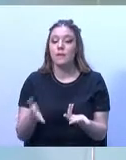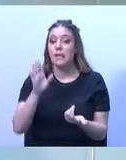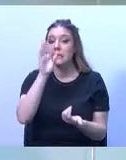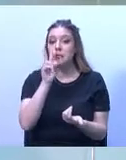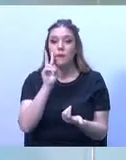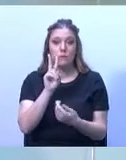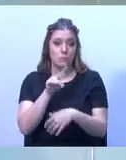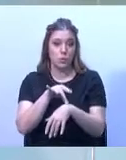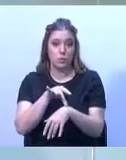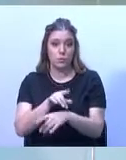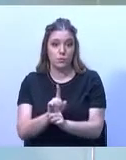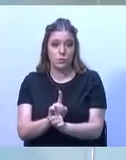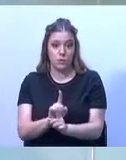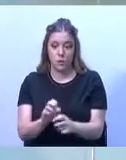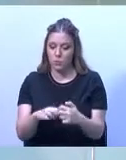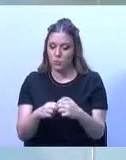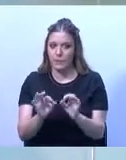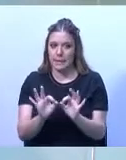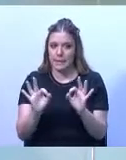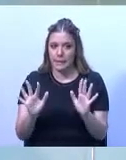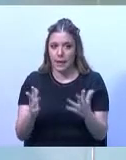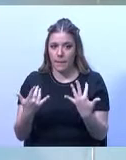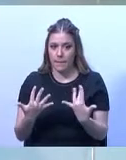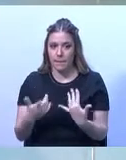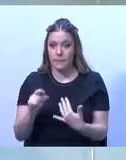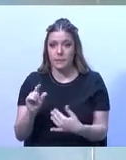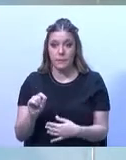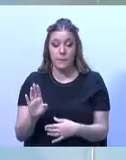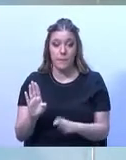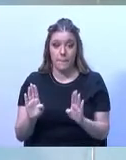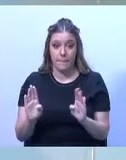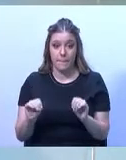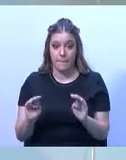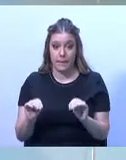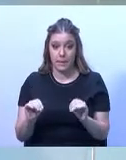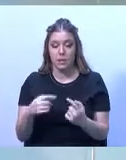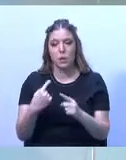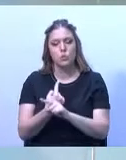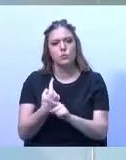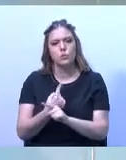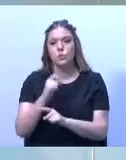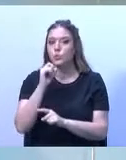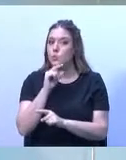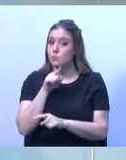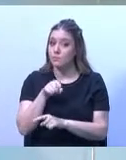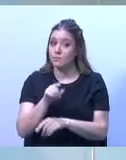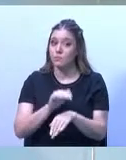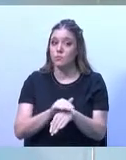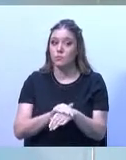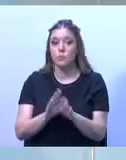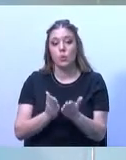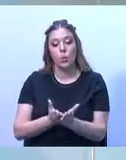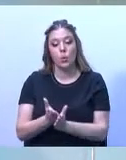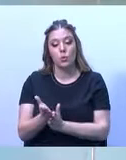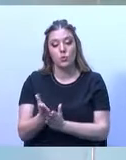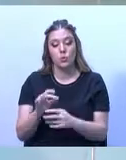mesma patologia das mãos e dos pés, há alguns fatores que fazem com que continue a patologia nos pés